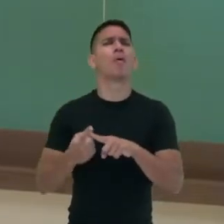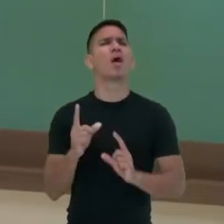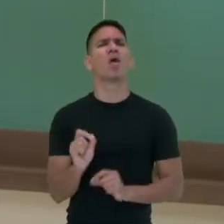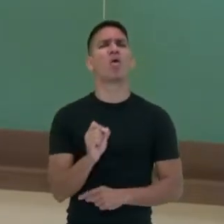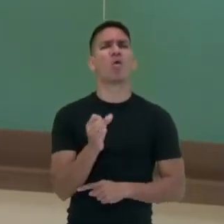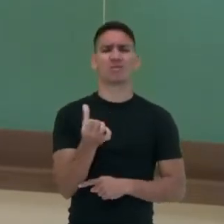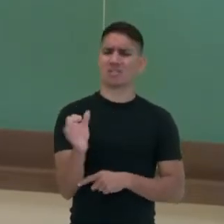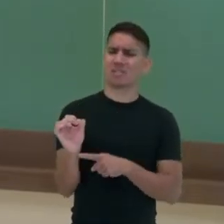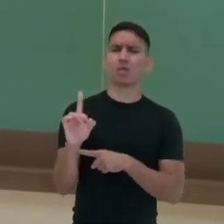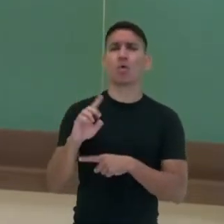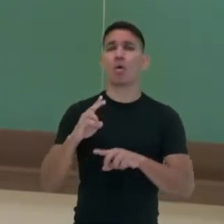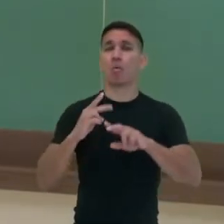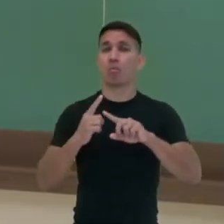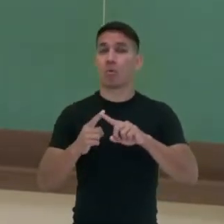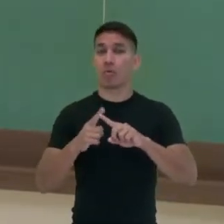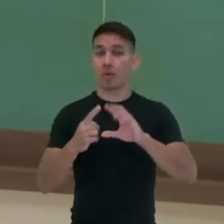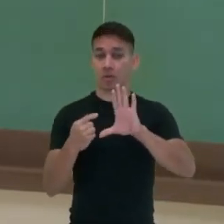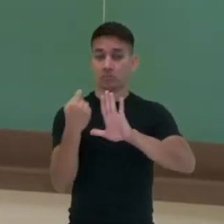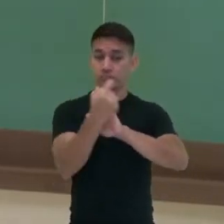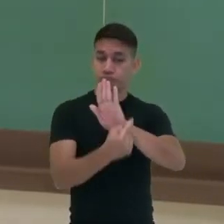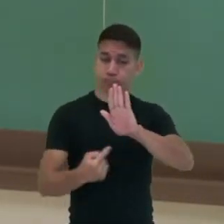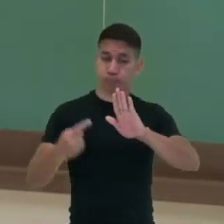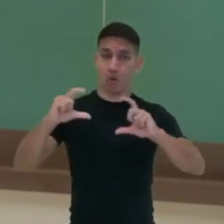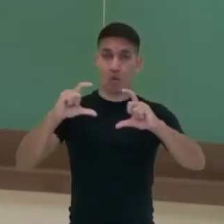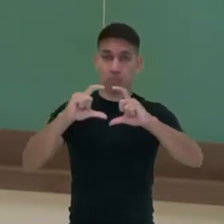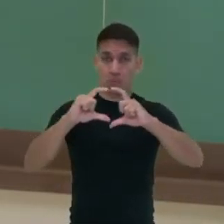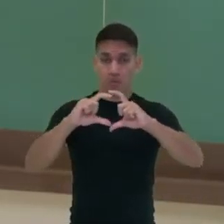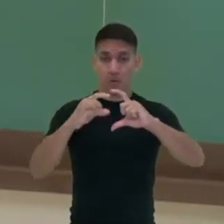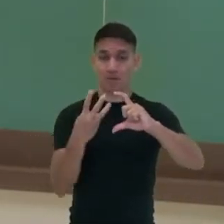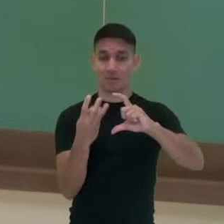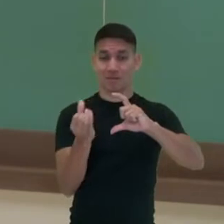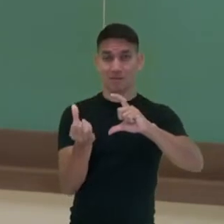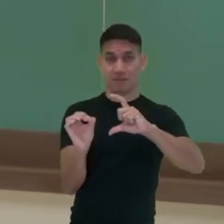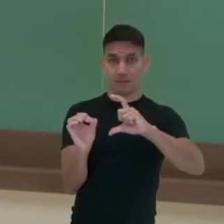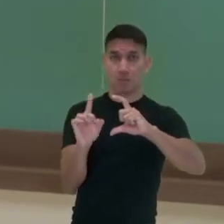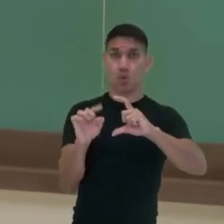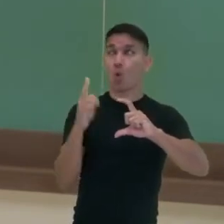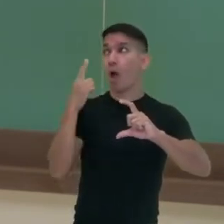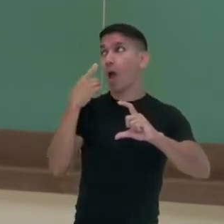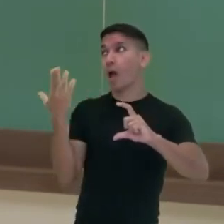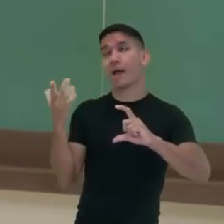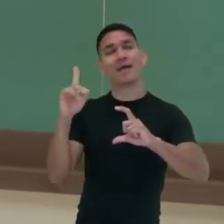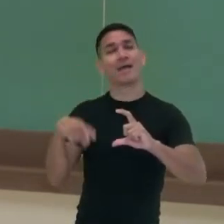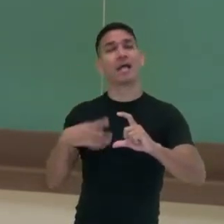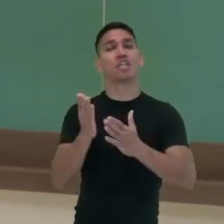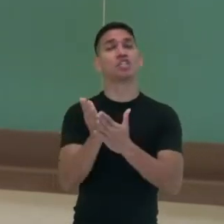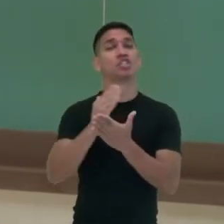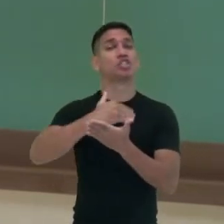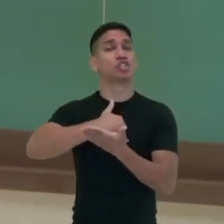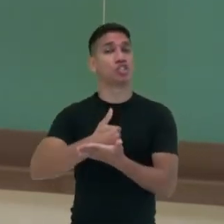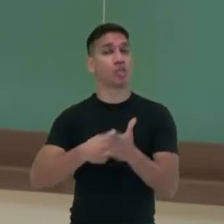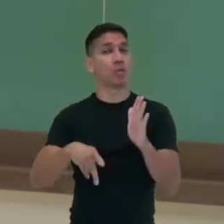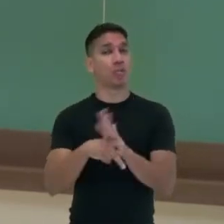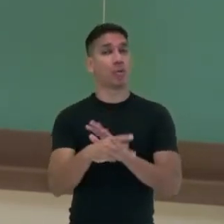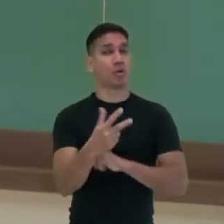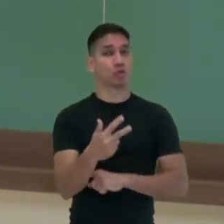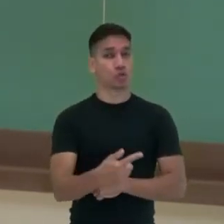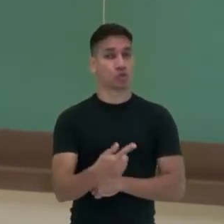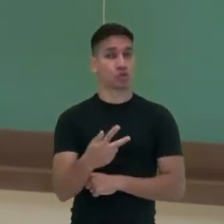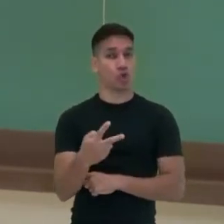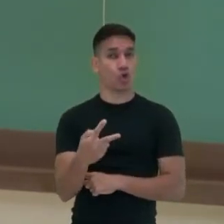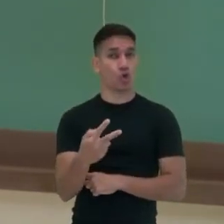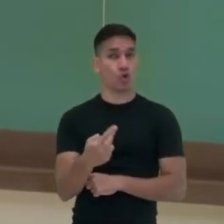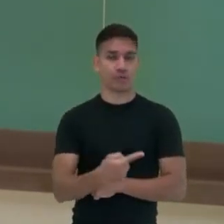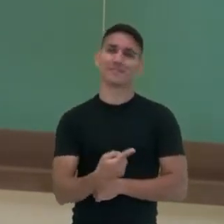uma circunferência, o giro completo dela é 360, aqui ela está dividido em 12 partes. Então, eu